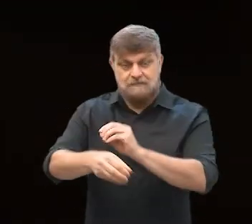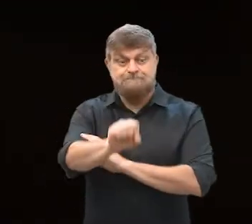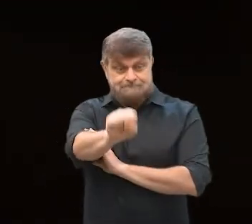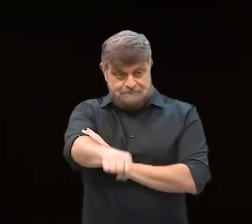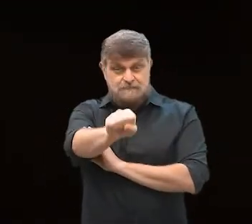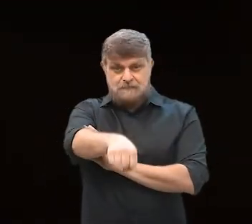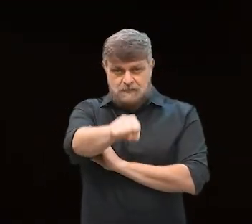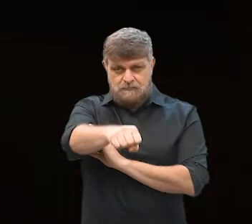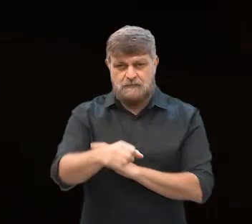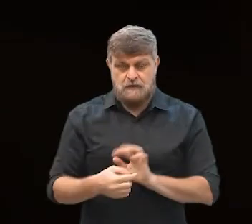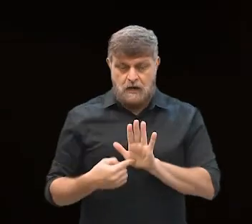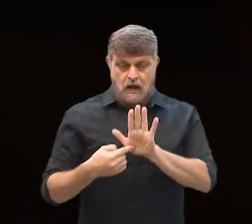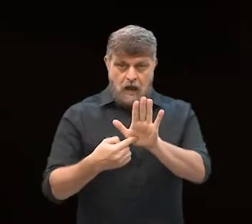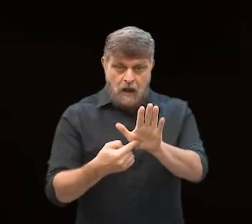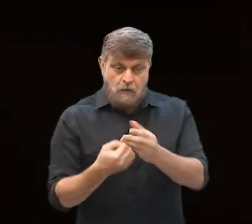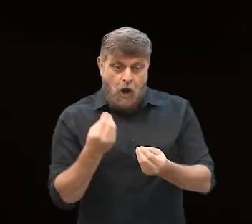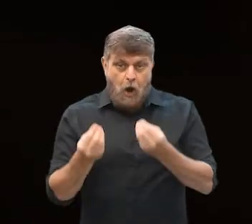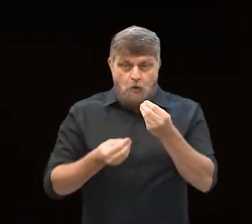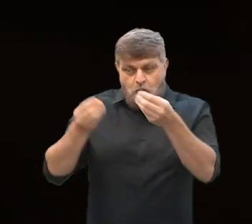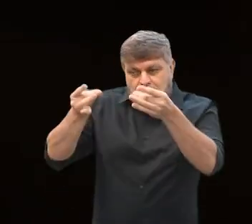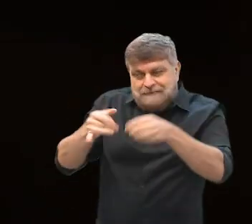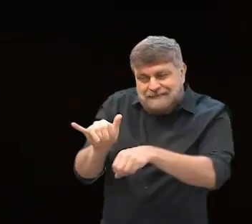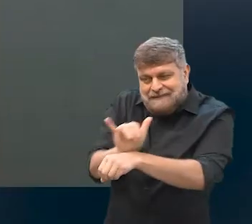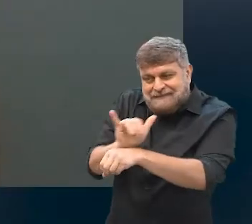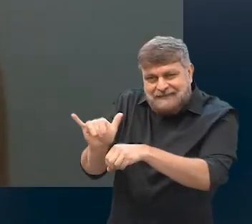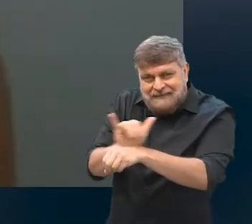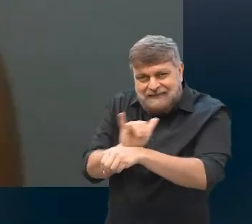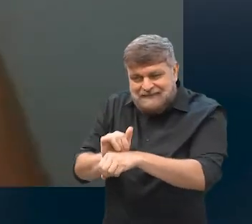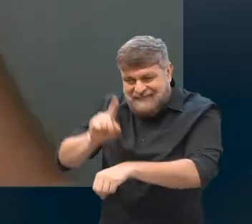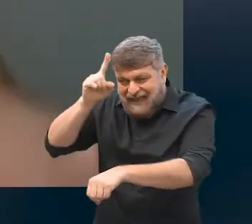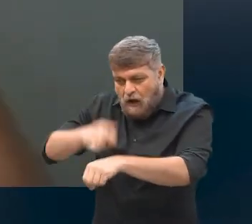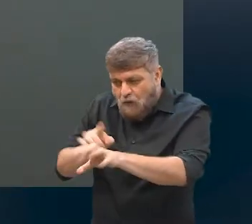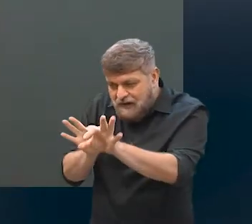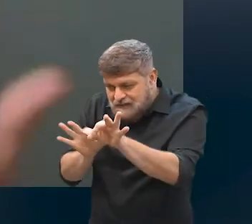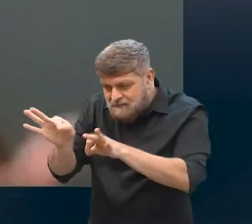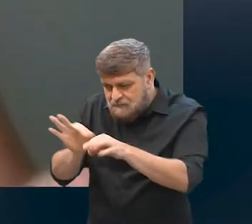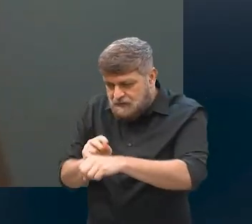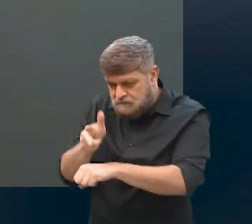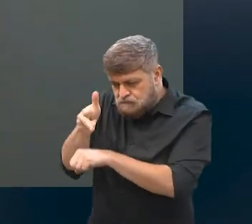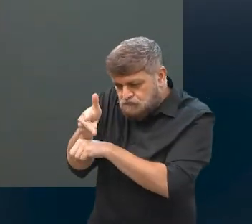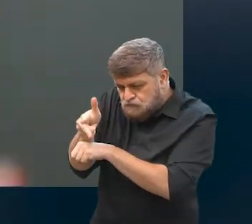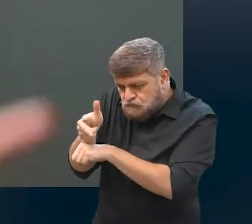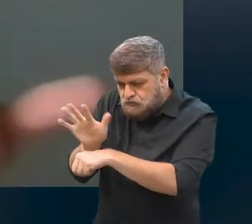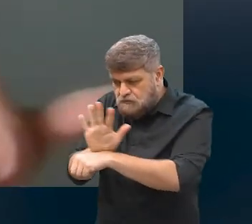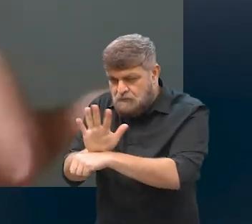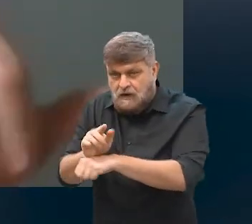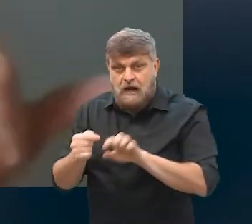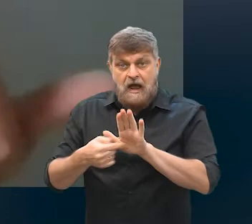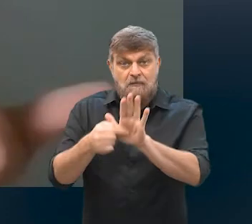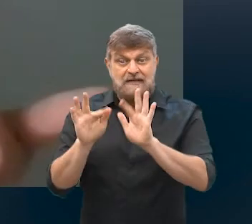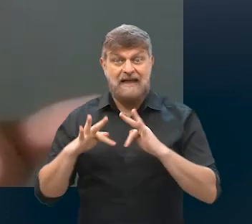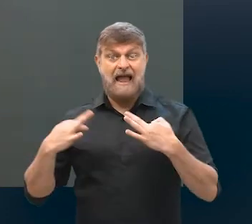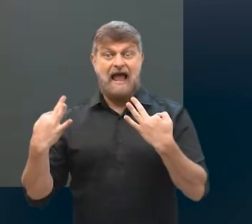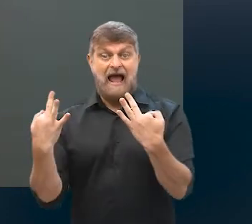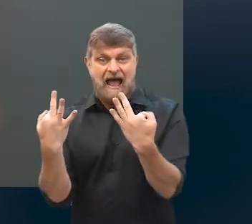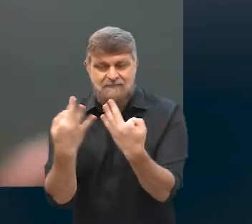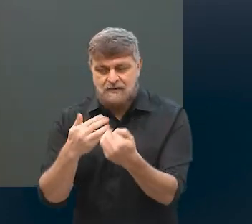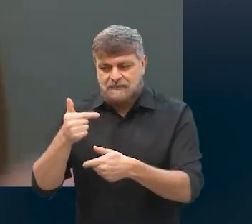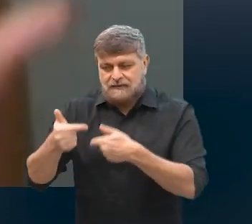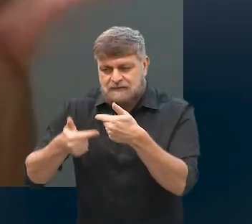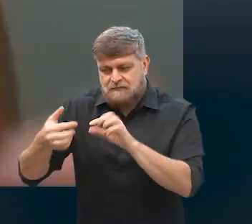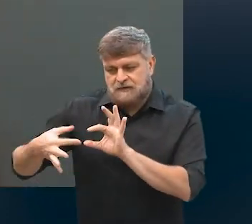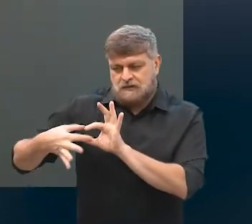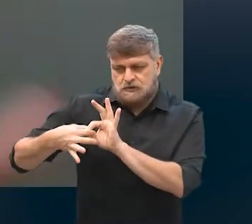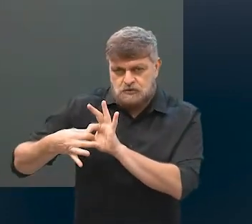valor. Mostra o seu cuidado, e aí, assim, você mostrar que você trabalha com a sua família, que